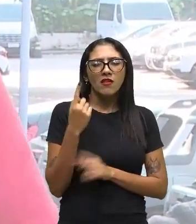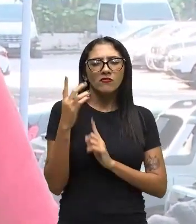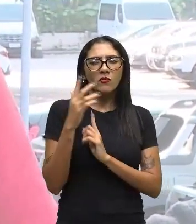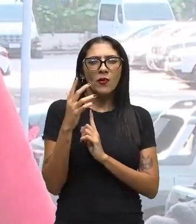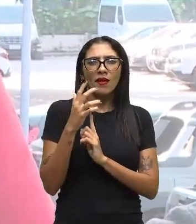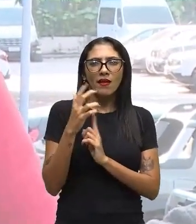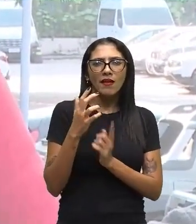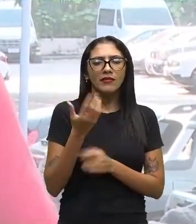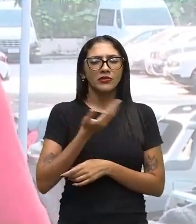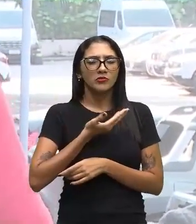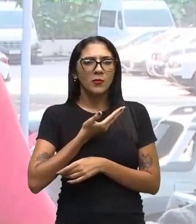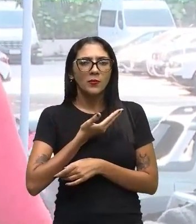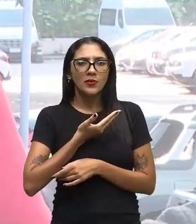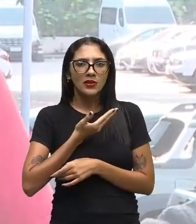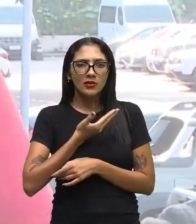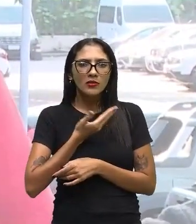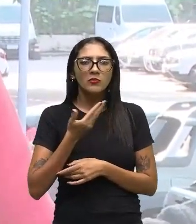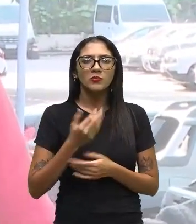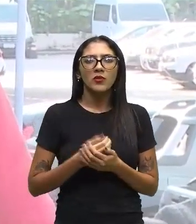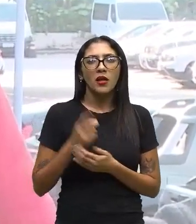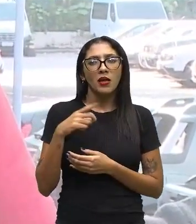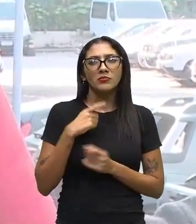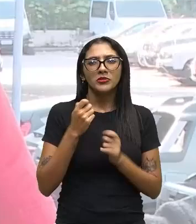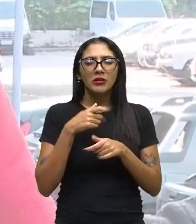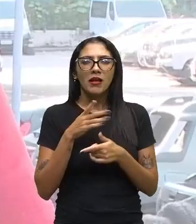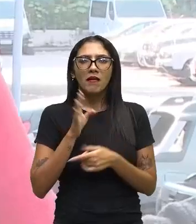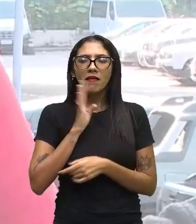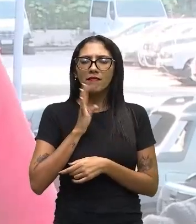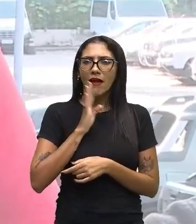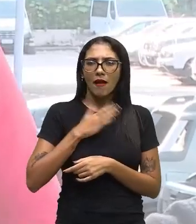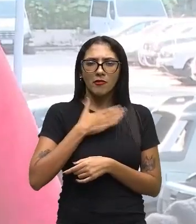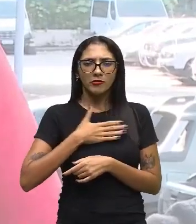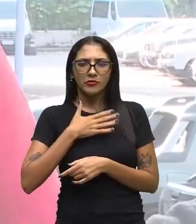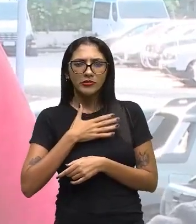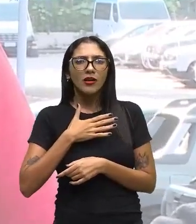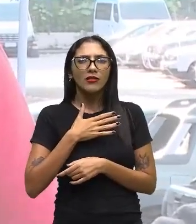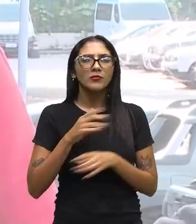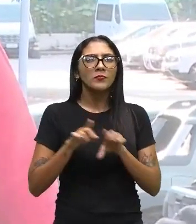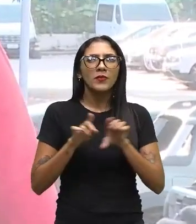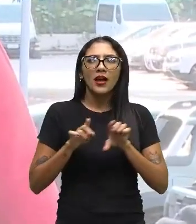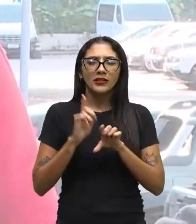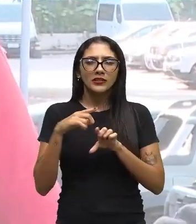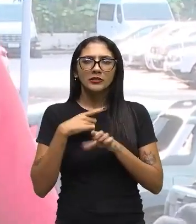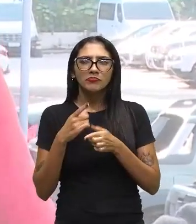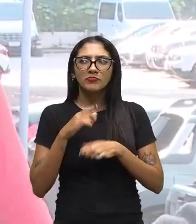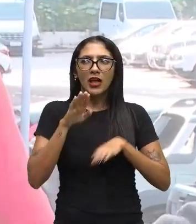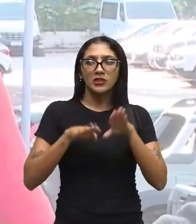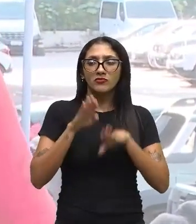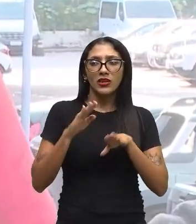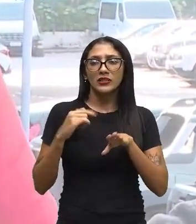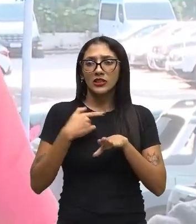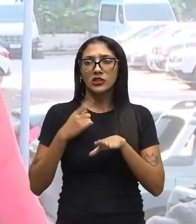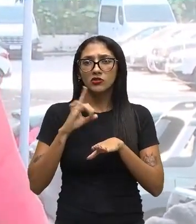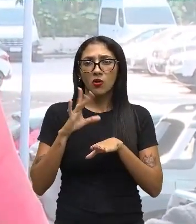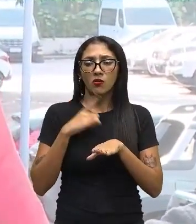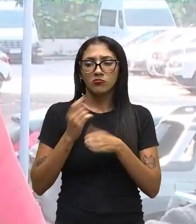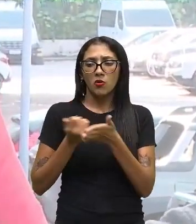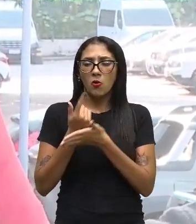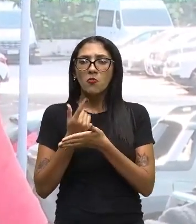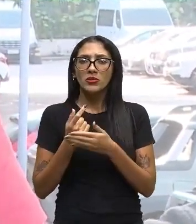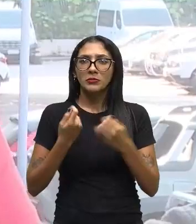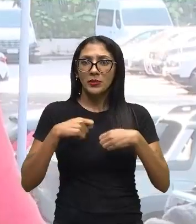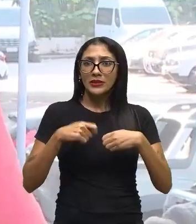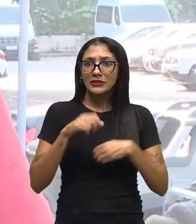amigo comprou e aquilo pode ser legal também ter, mas geralmente a gente compra porque